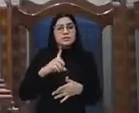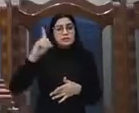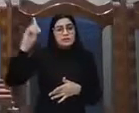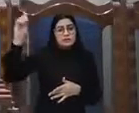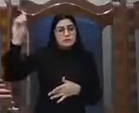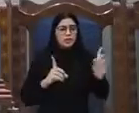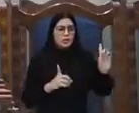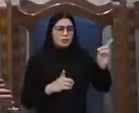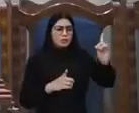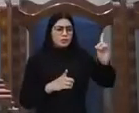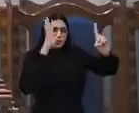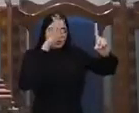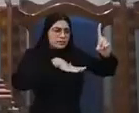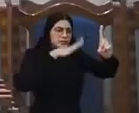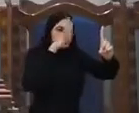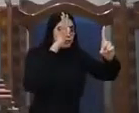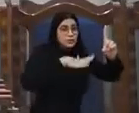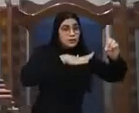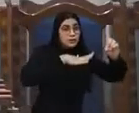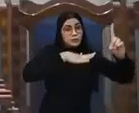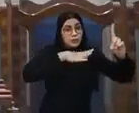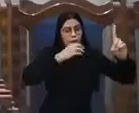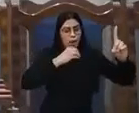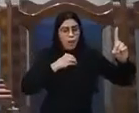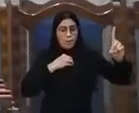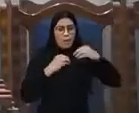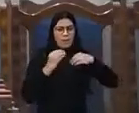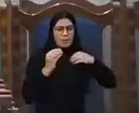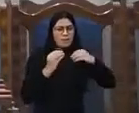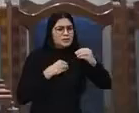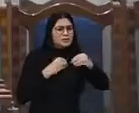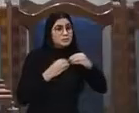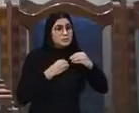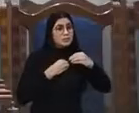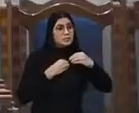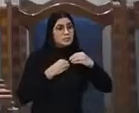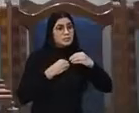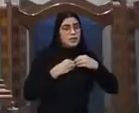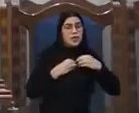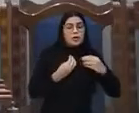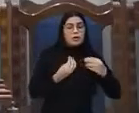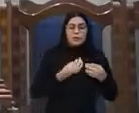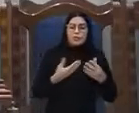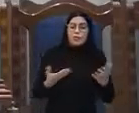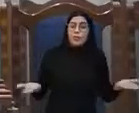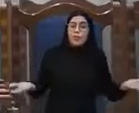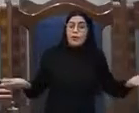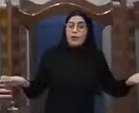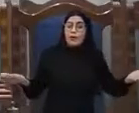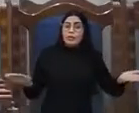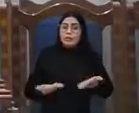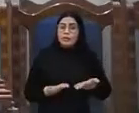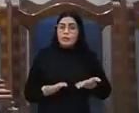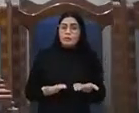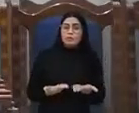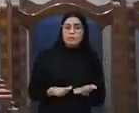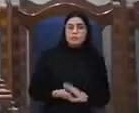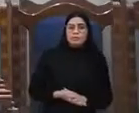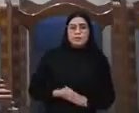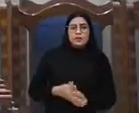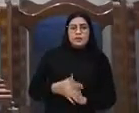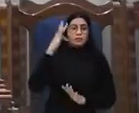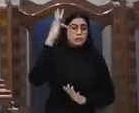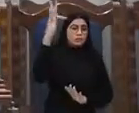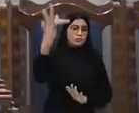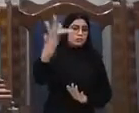deuses, vivendo uma vida pecaminosa, vivendo como os epicureus do aqui e do agora, somente do hedonismo, do prazer, sem pensar